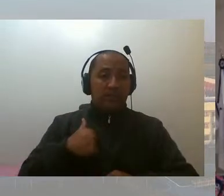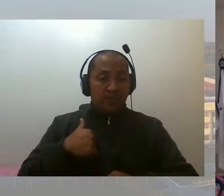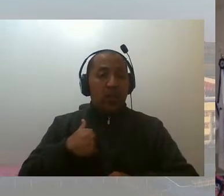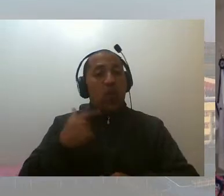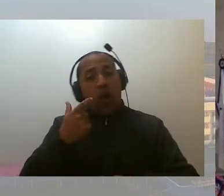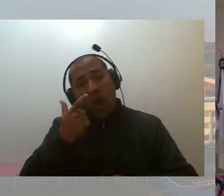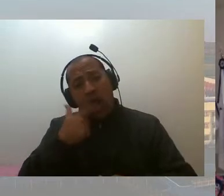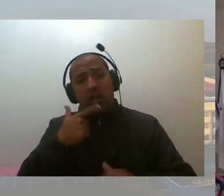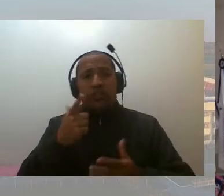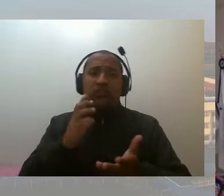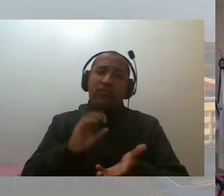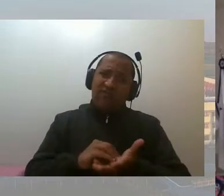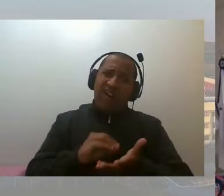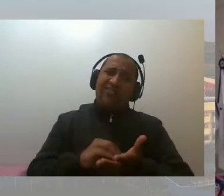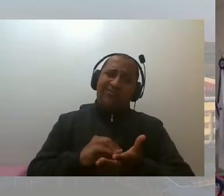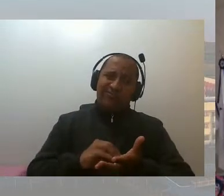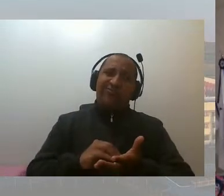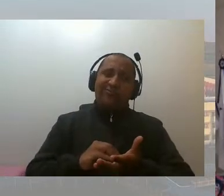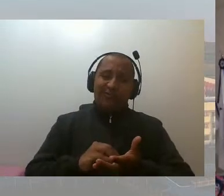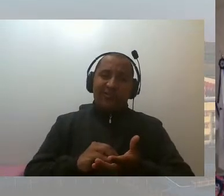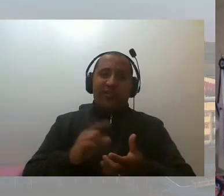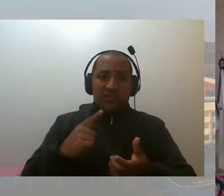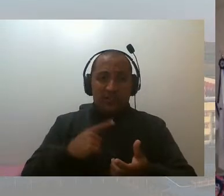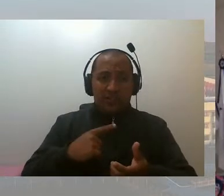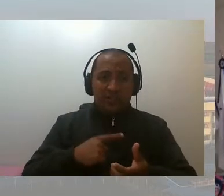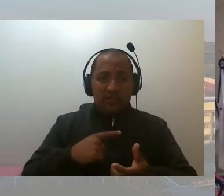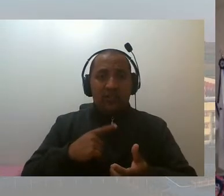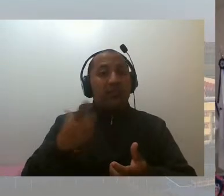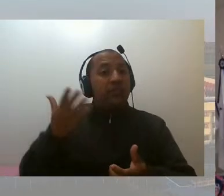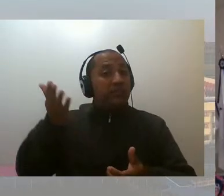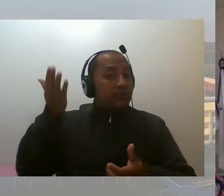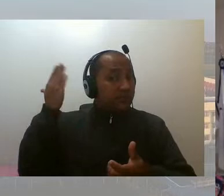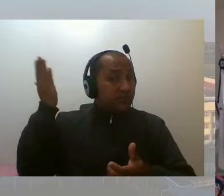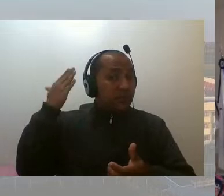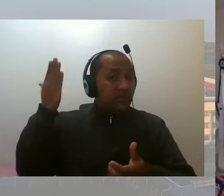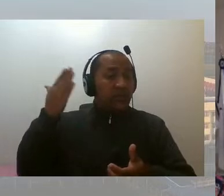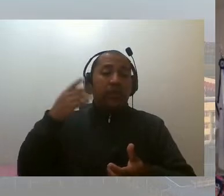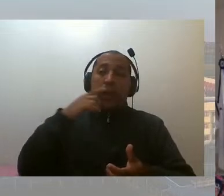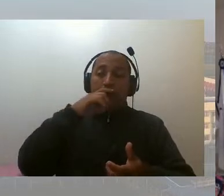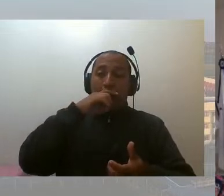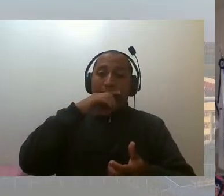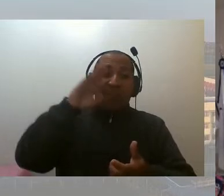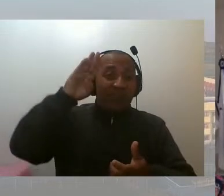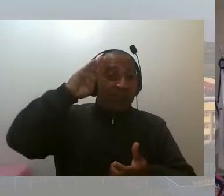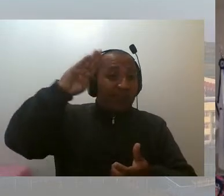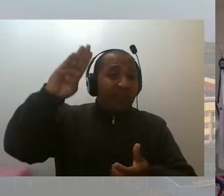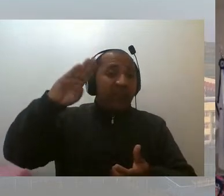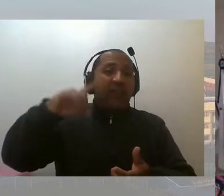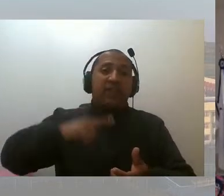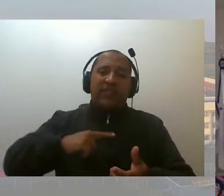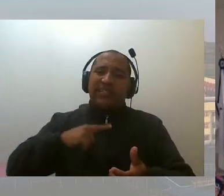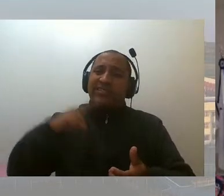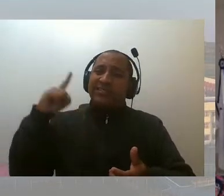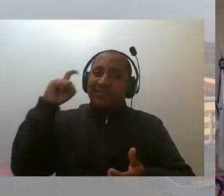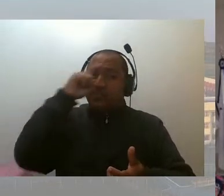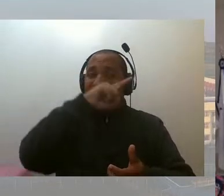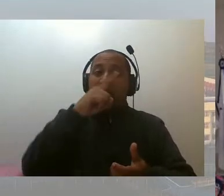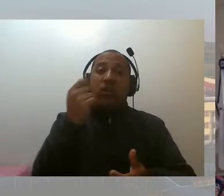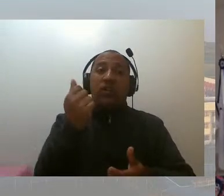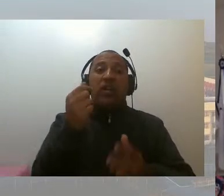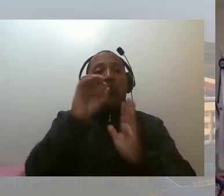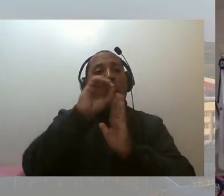faltou um pouco, né? Eu acho que nas realizações anteriores, principalmente devido à dificuldade